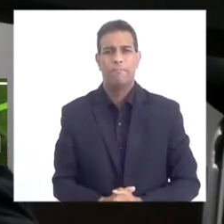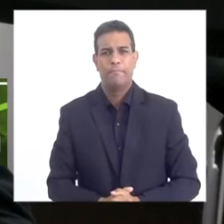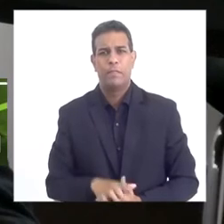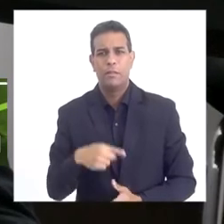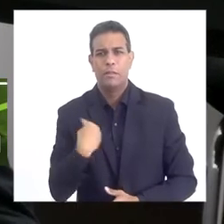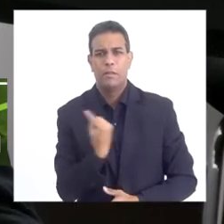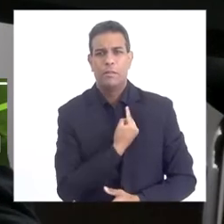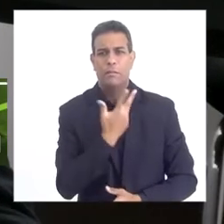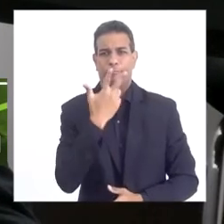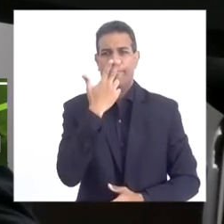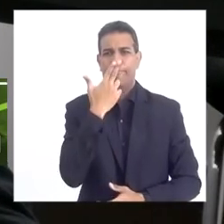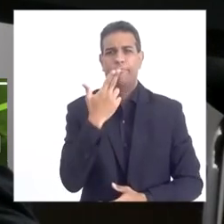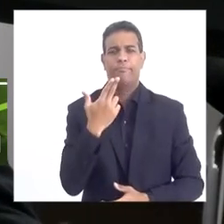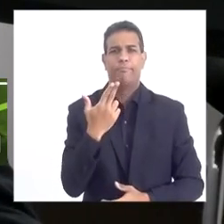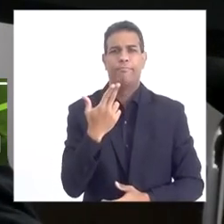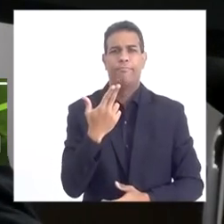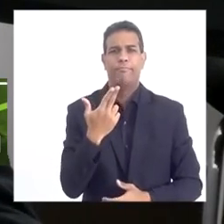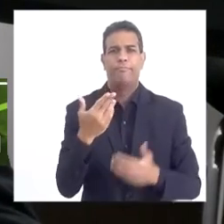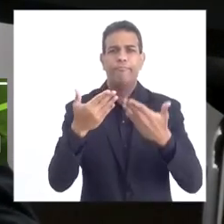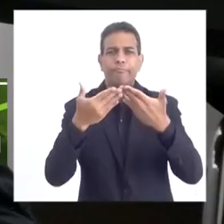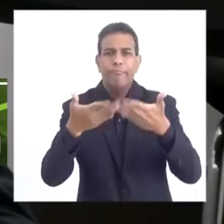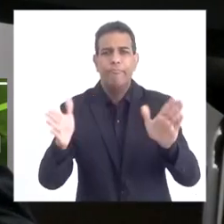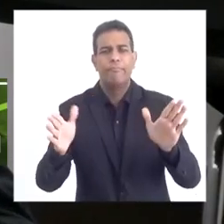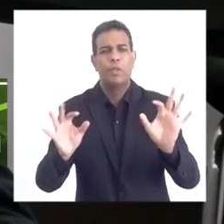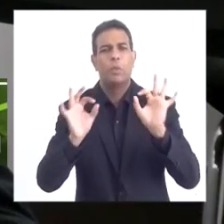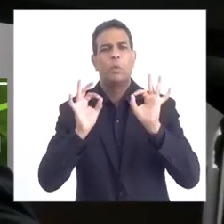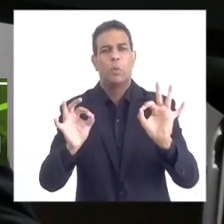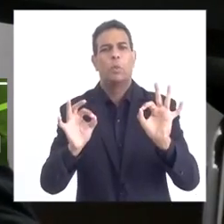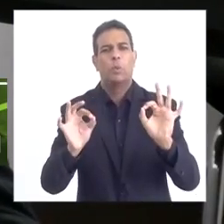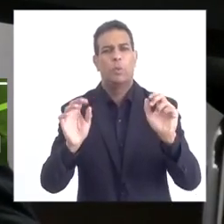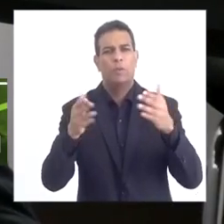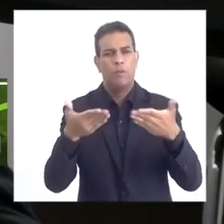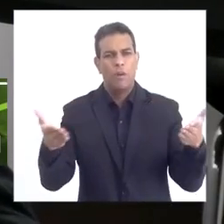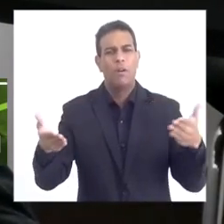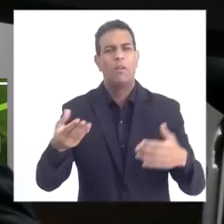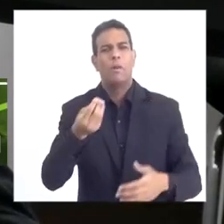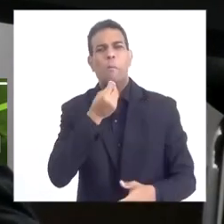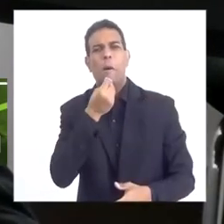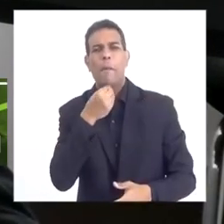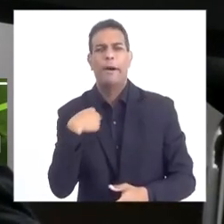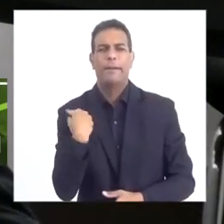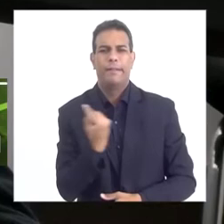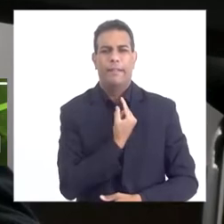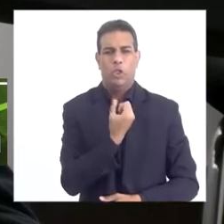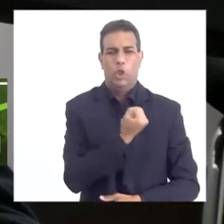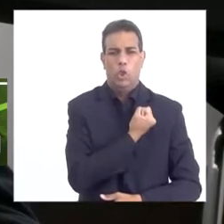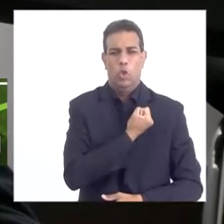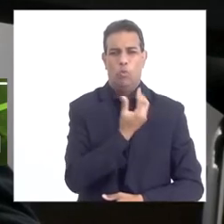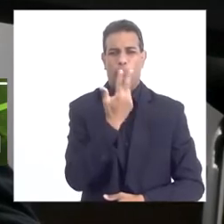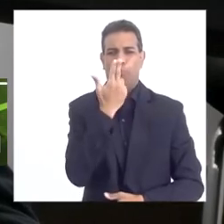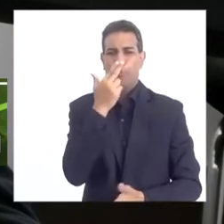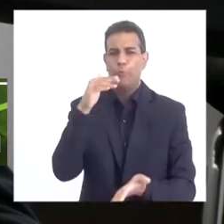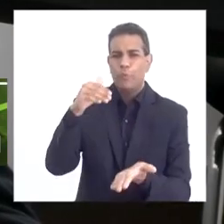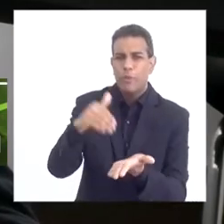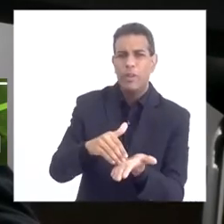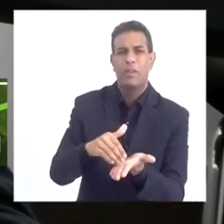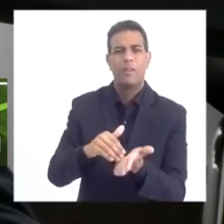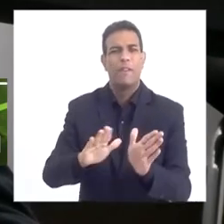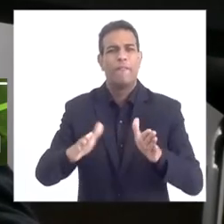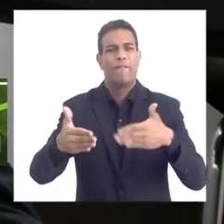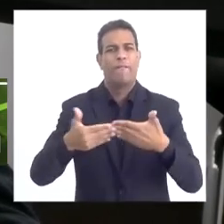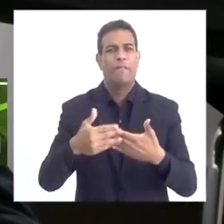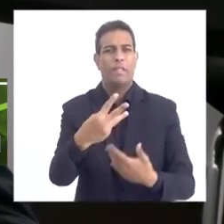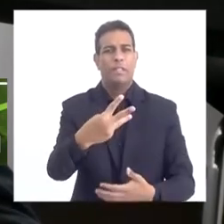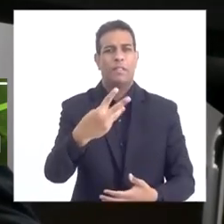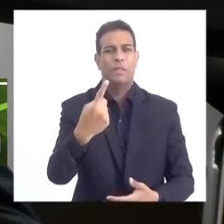ter esse número, uma ordem de grandeza. Porque o senhor, claro, vai dizer, eu ainda não sei esse número final, porque não fechamos 31